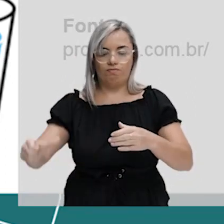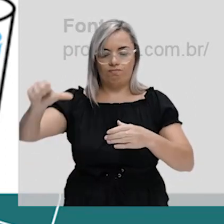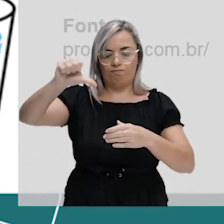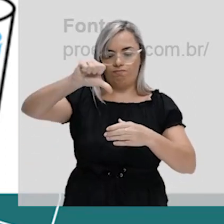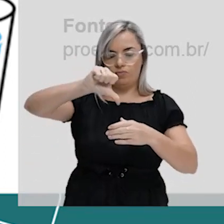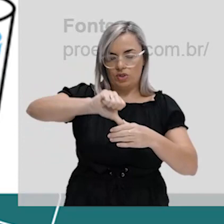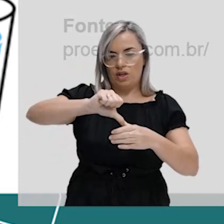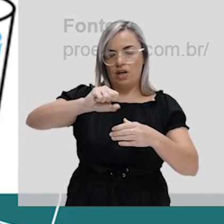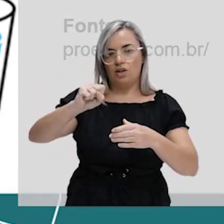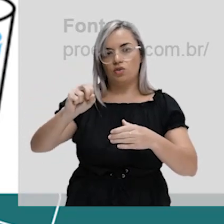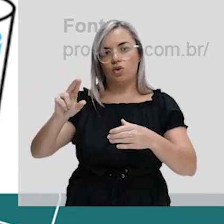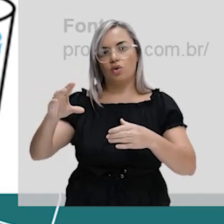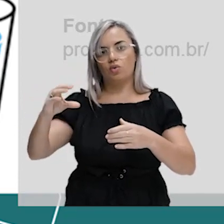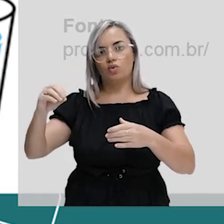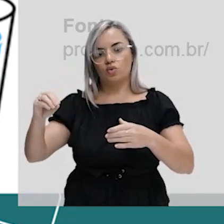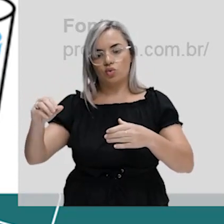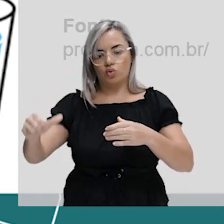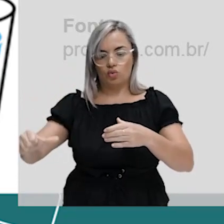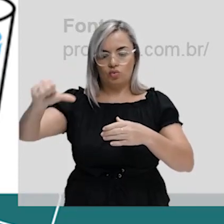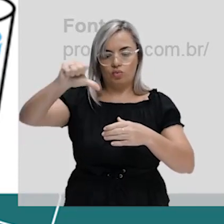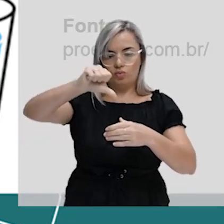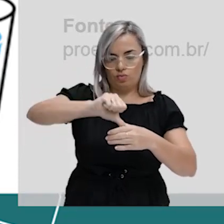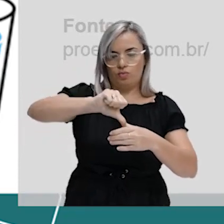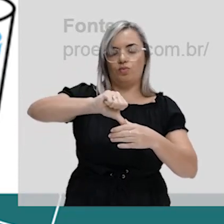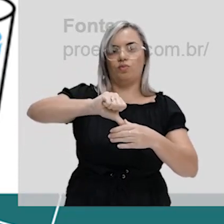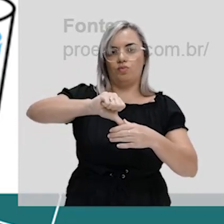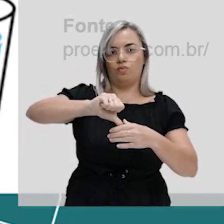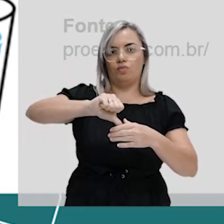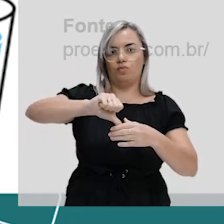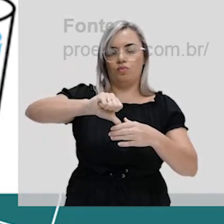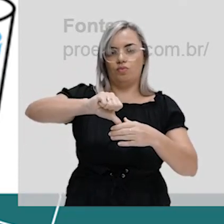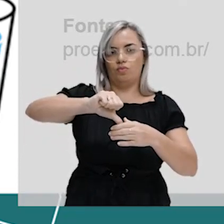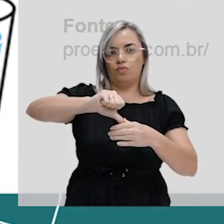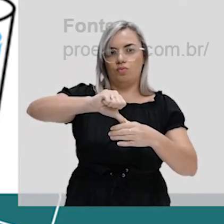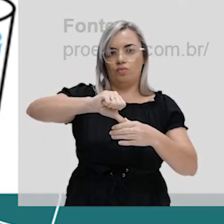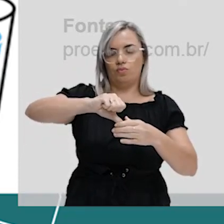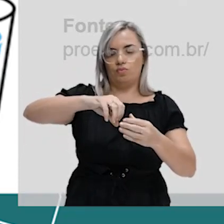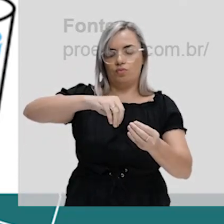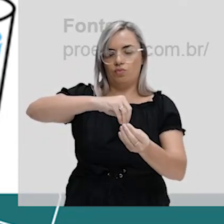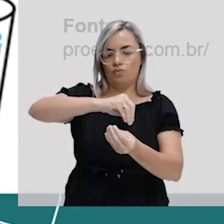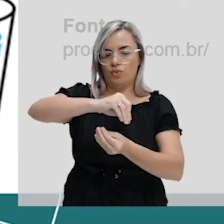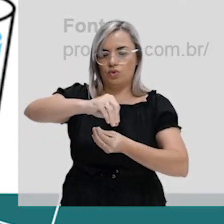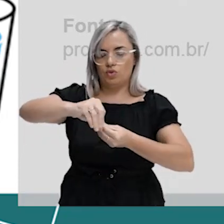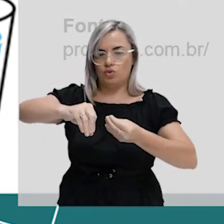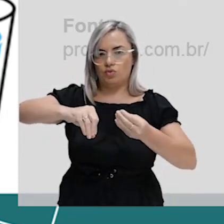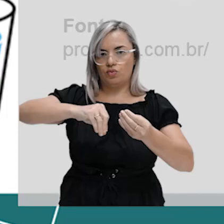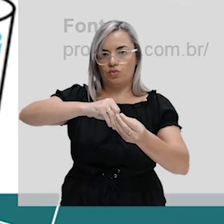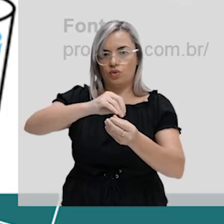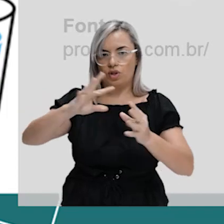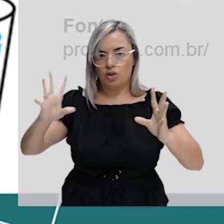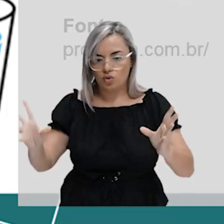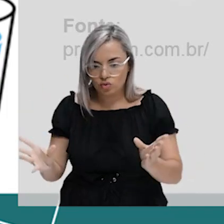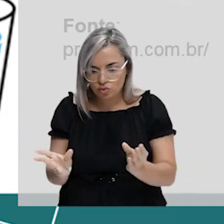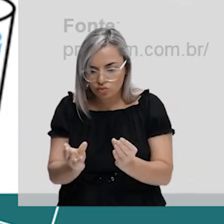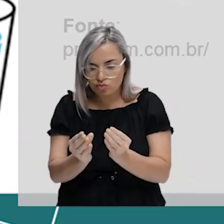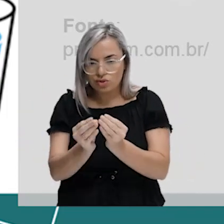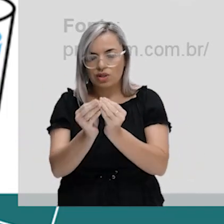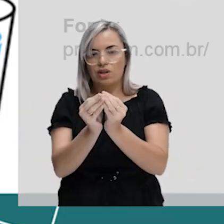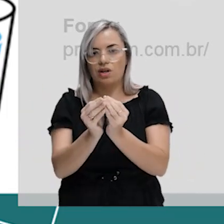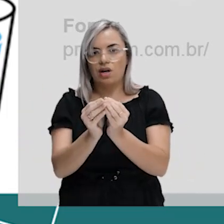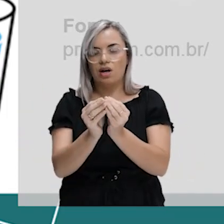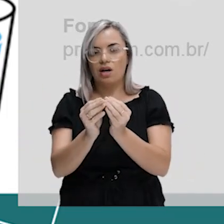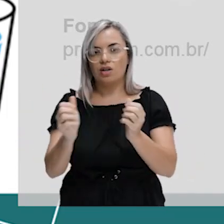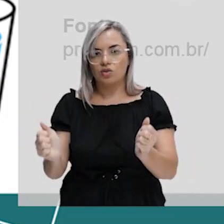suco, né? Suco em pó. O que vai acontecer com aquele suco? Ele vai se difundir, a própria palavra já diz, né? Ele vai